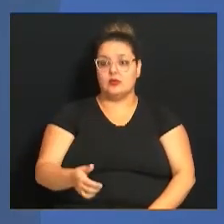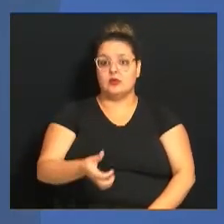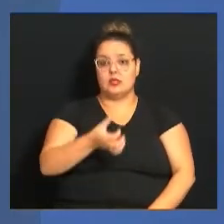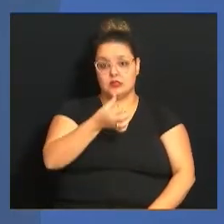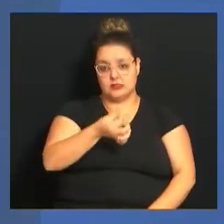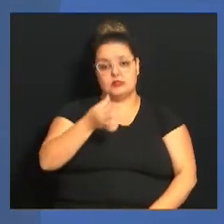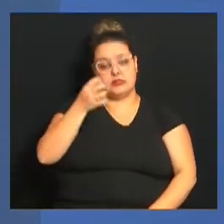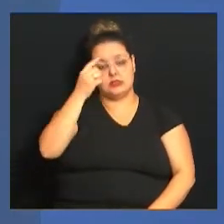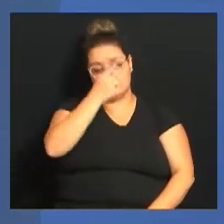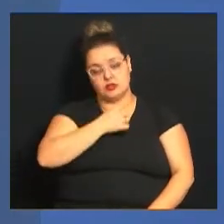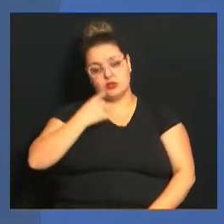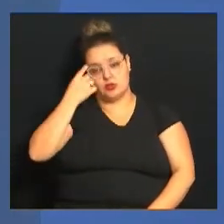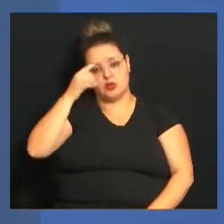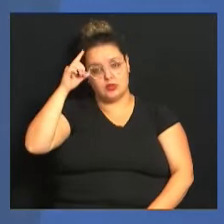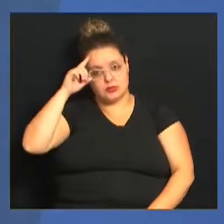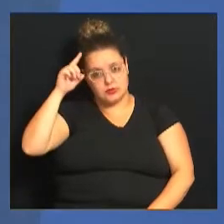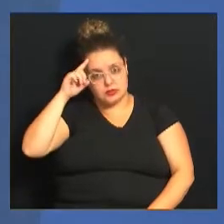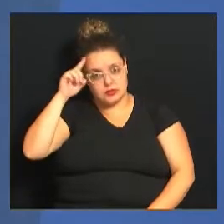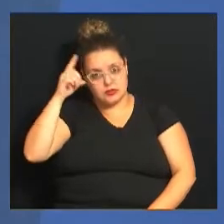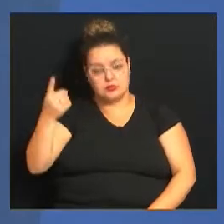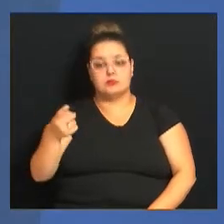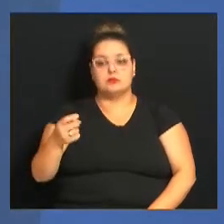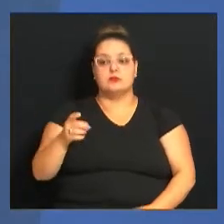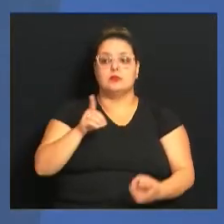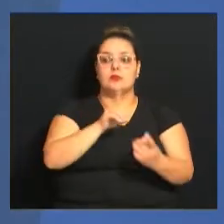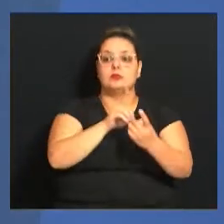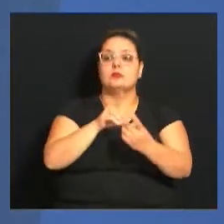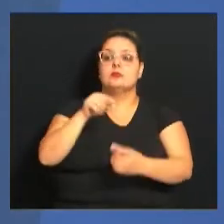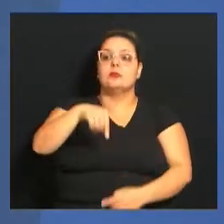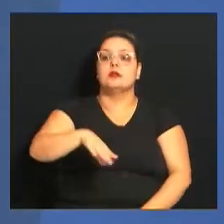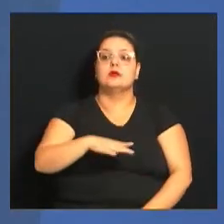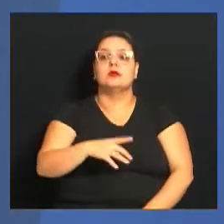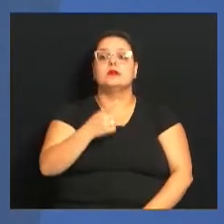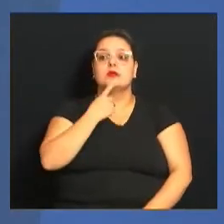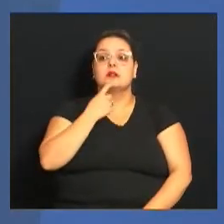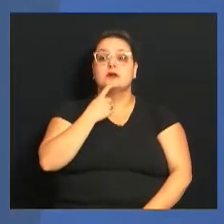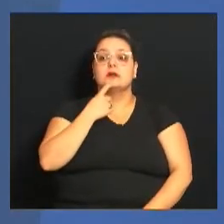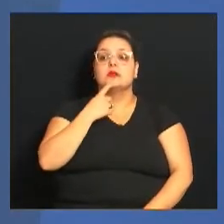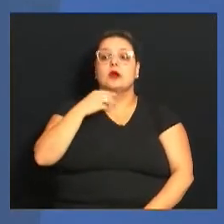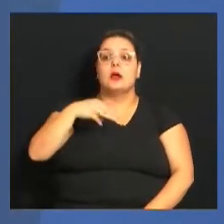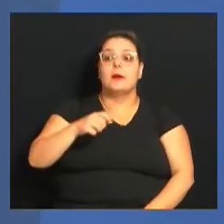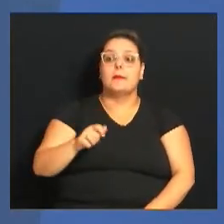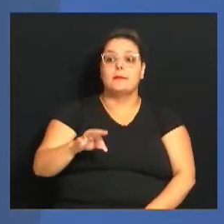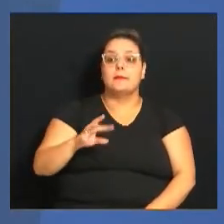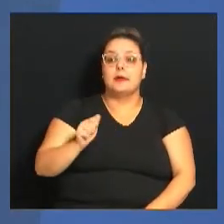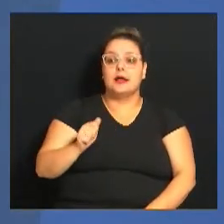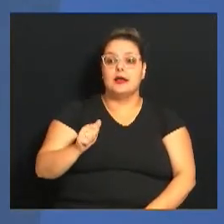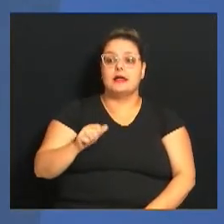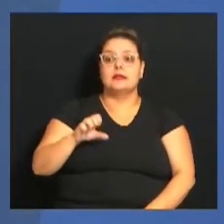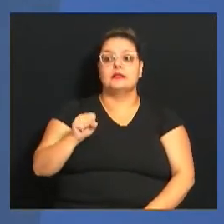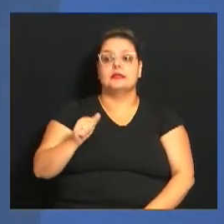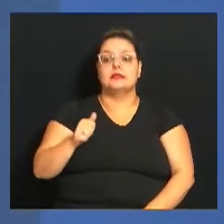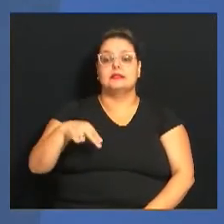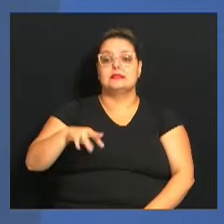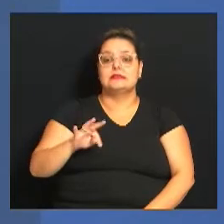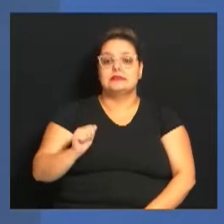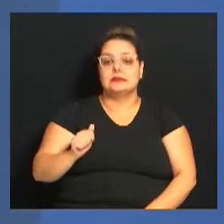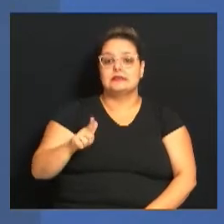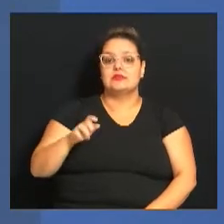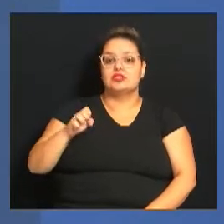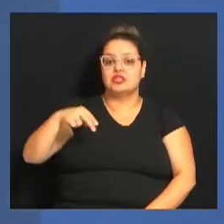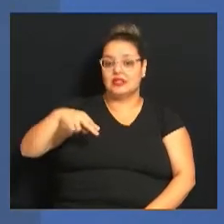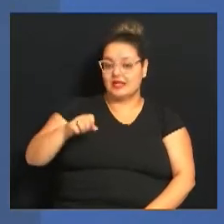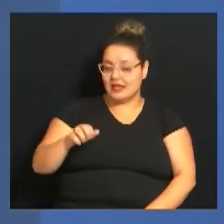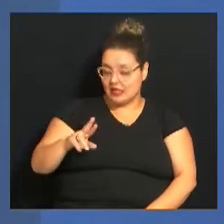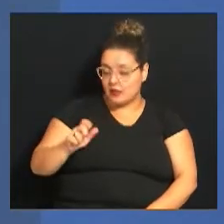diárias, e as vagas são para atendimento aqui em Campinas. A Mata Santa Genebra fica lá no distrito de Barão Geraldo. E